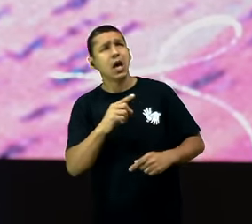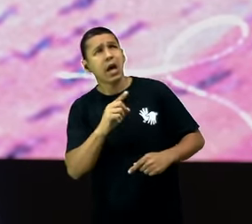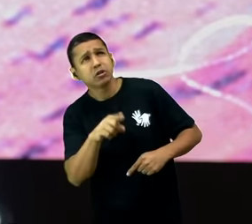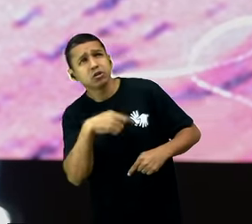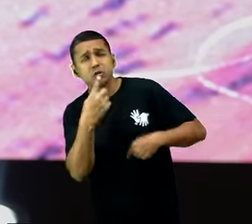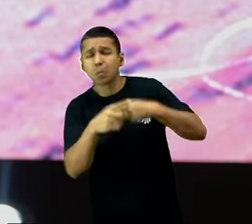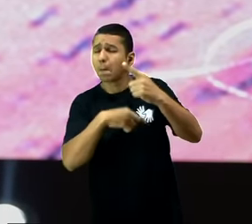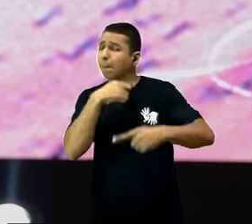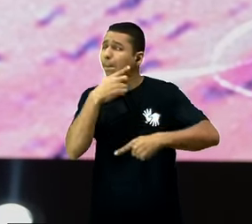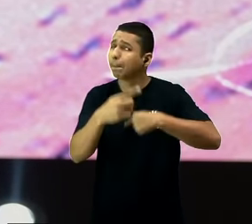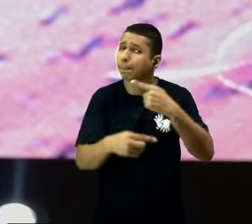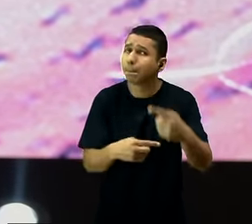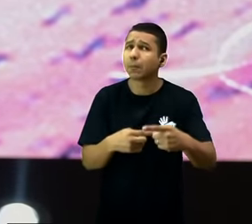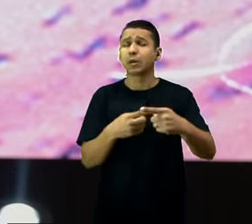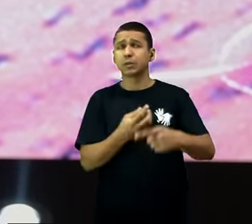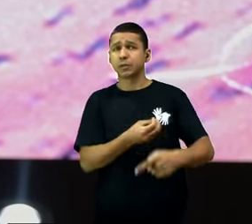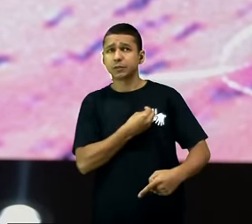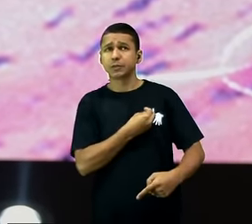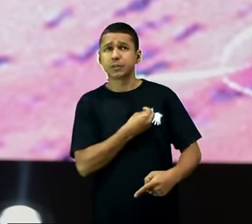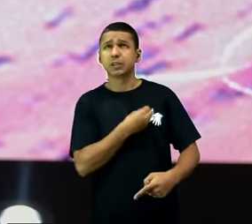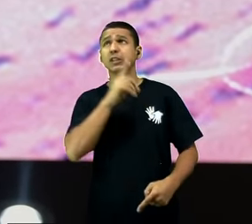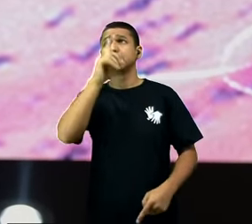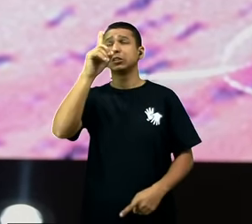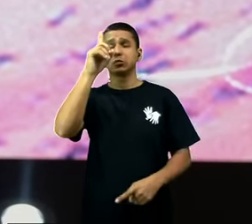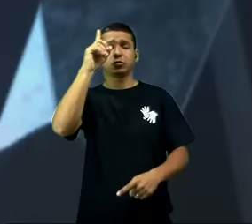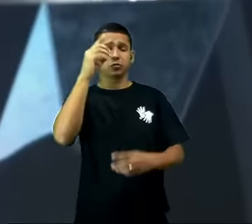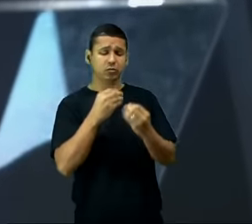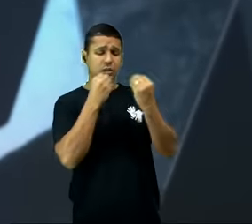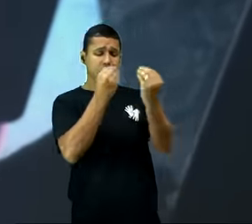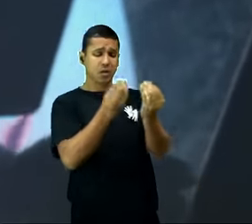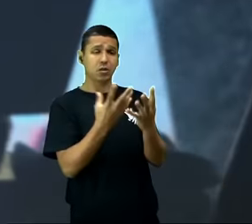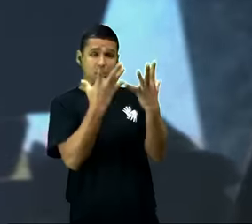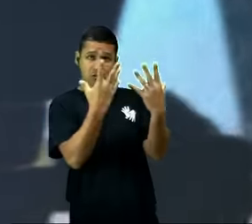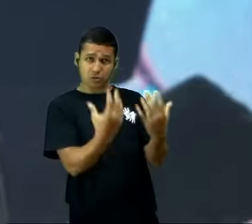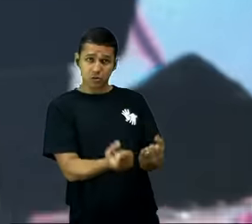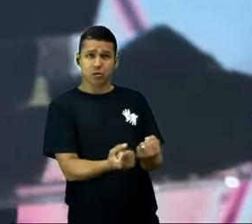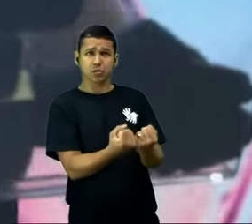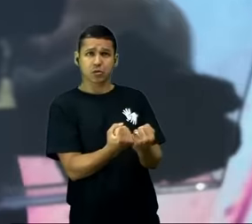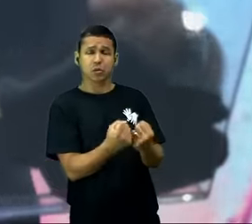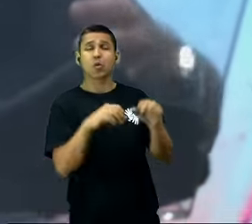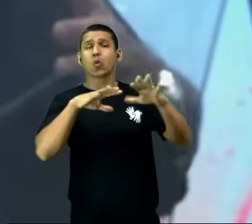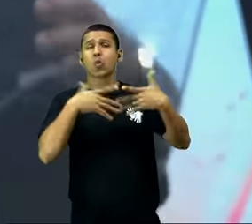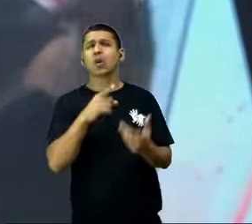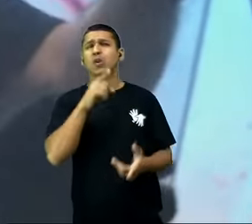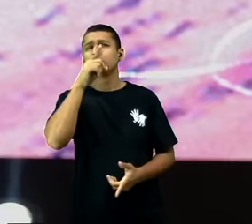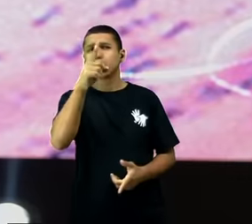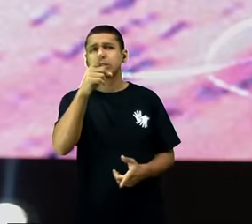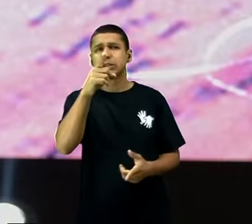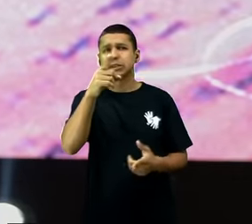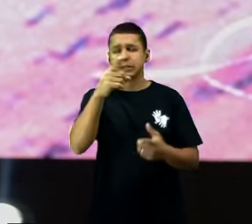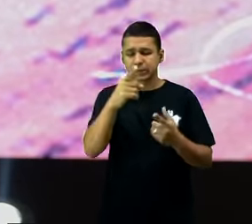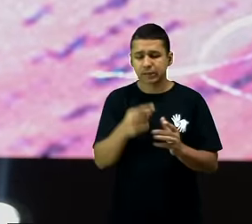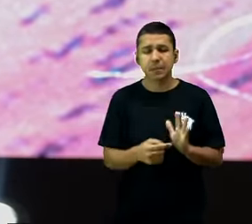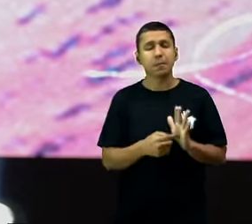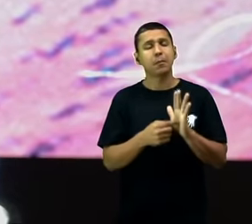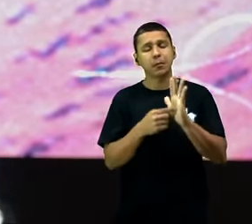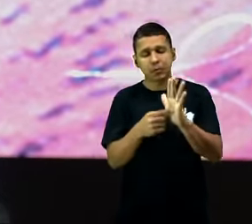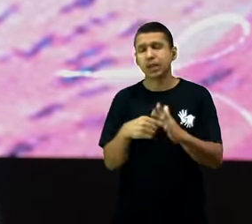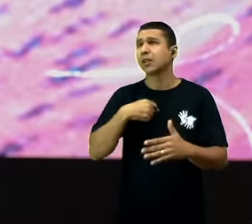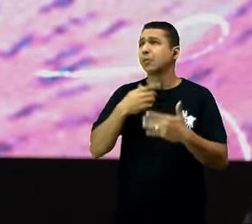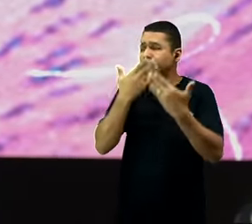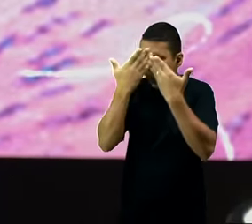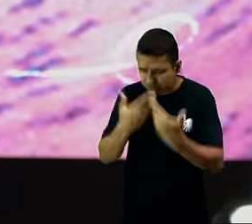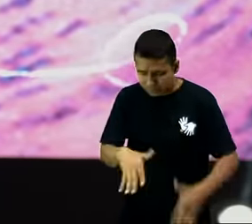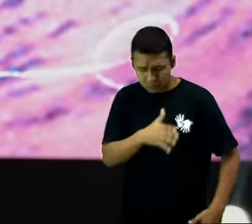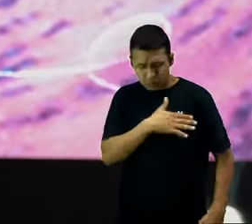vida, Deus estará colocando nas suas mãos. Quando você hoje colocar um Isaac no altar, quando você hoje disser: Senhor, está aqui no